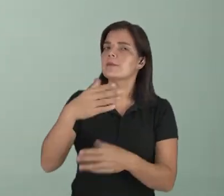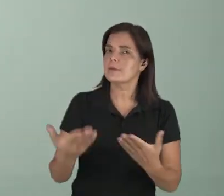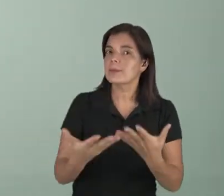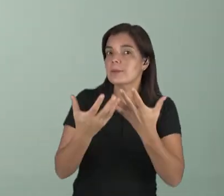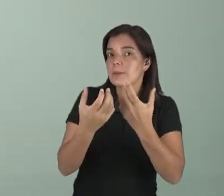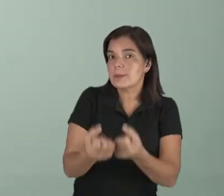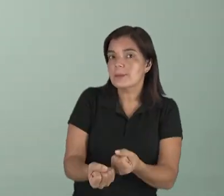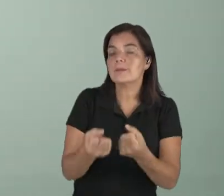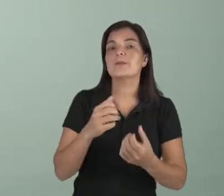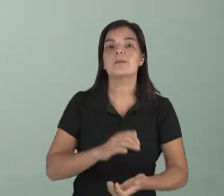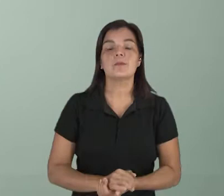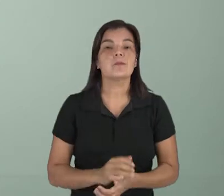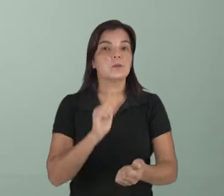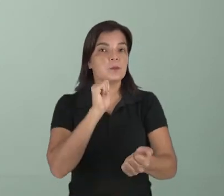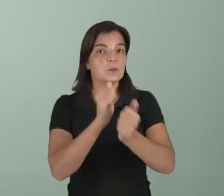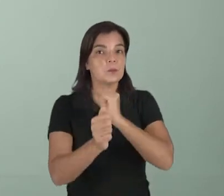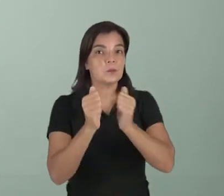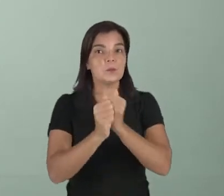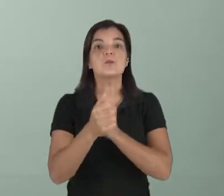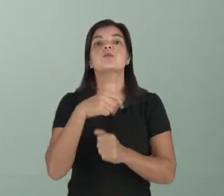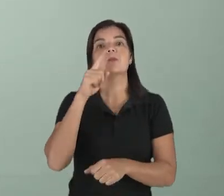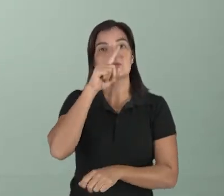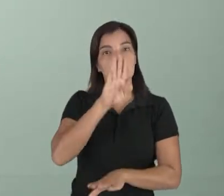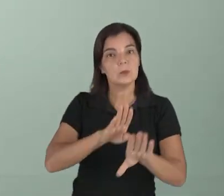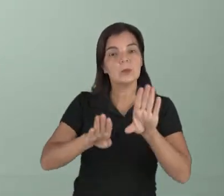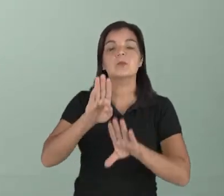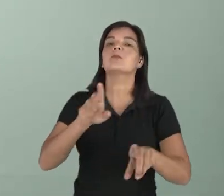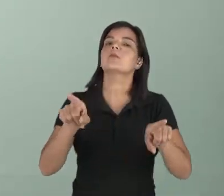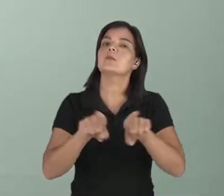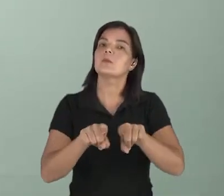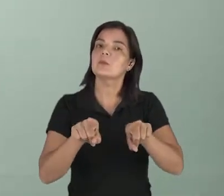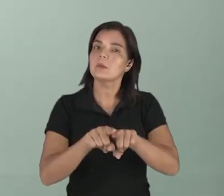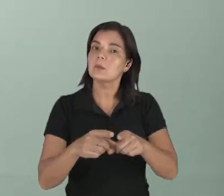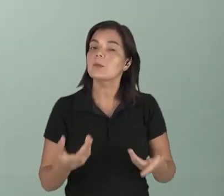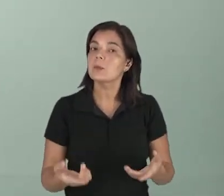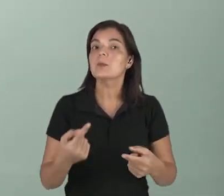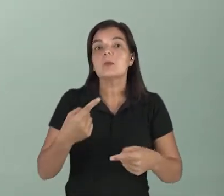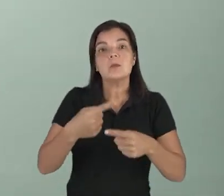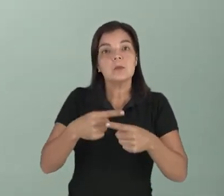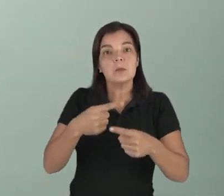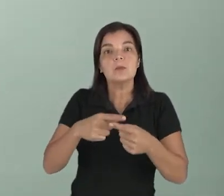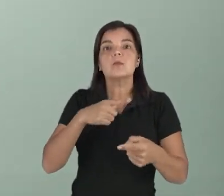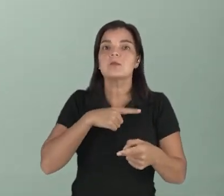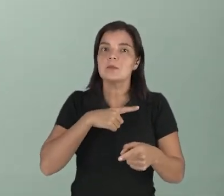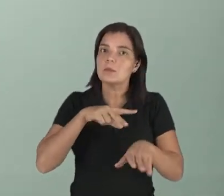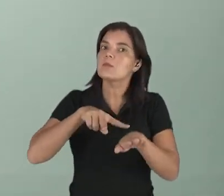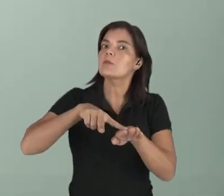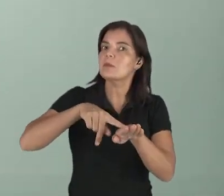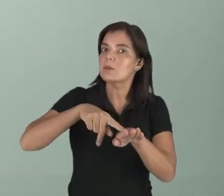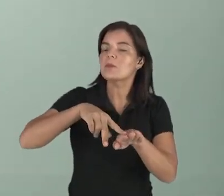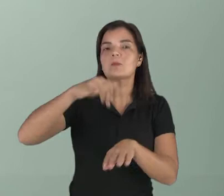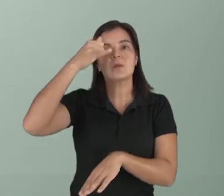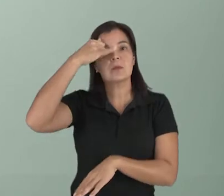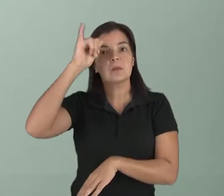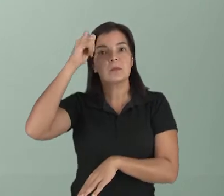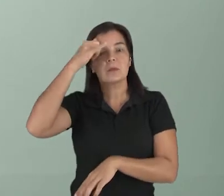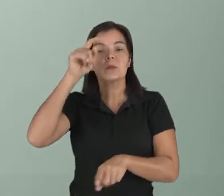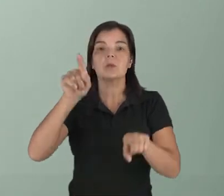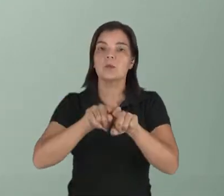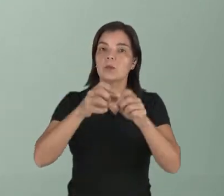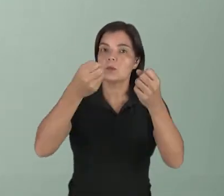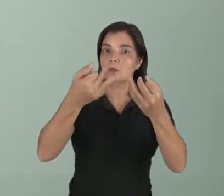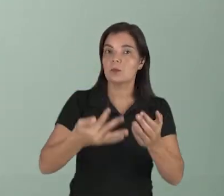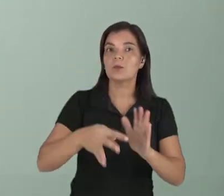considerado um esporte de aventura radical, por quê, né? Porque ele tem esse aspecto criativo, que nem foi dito